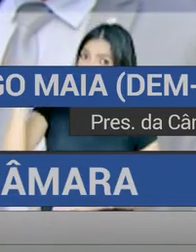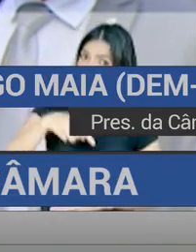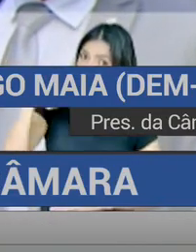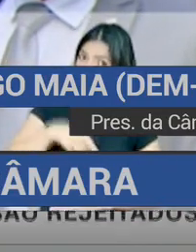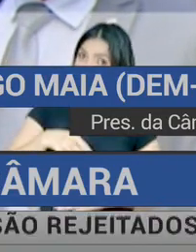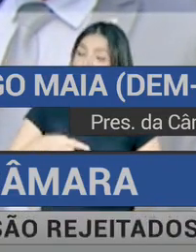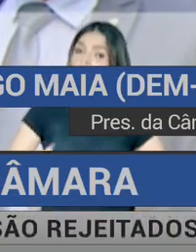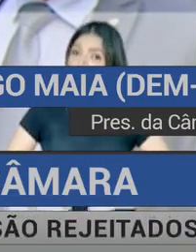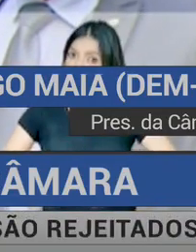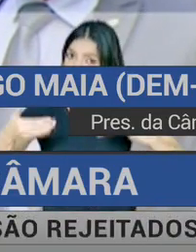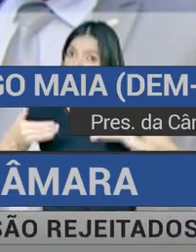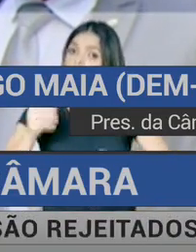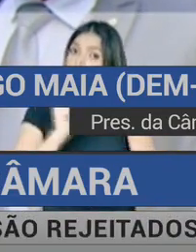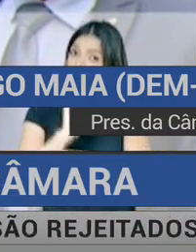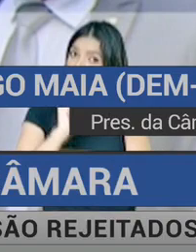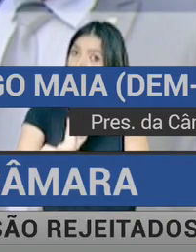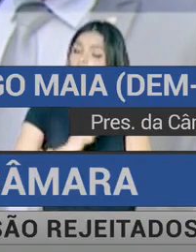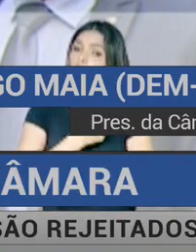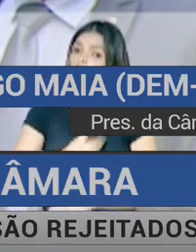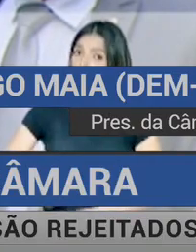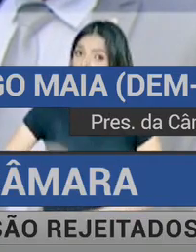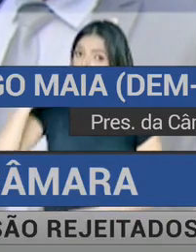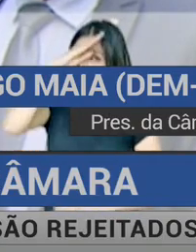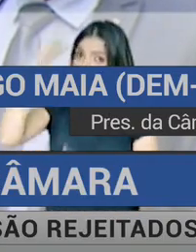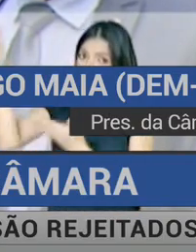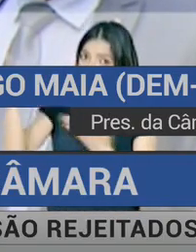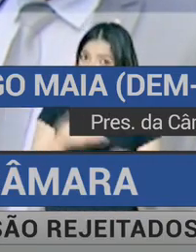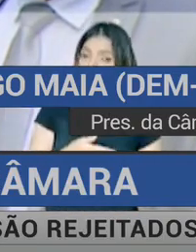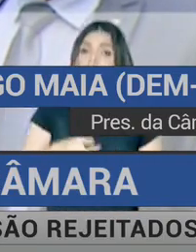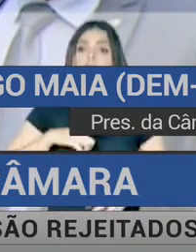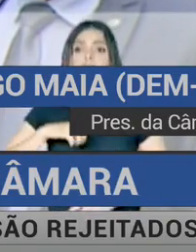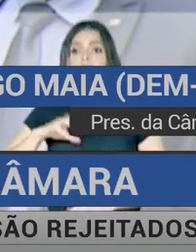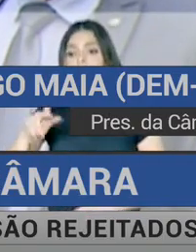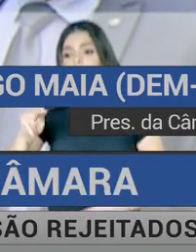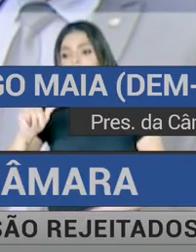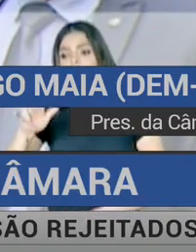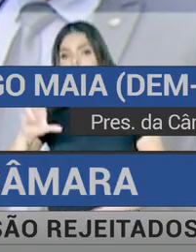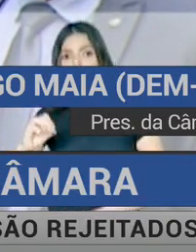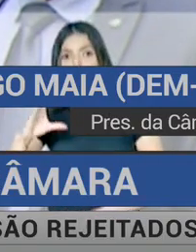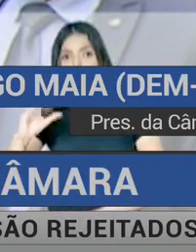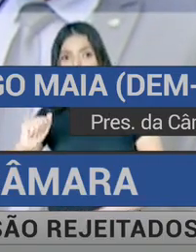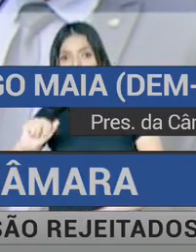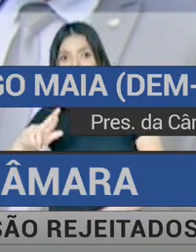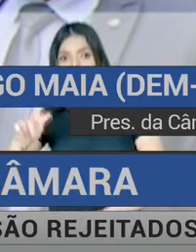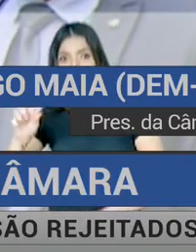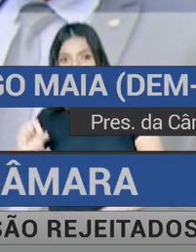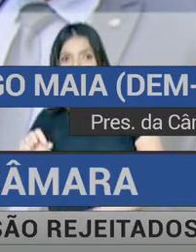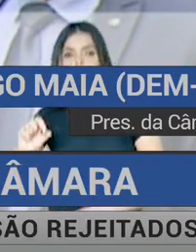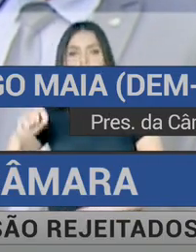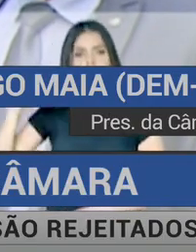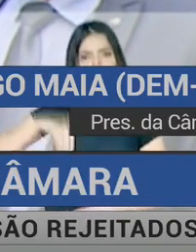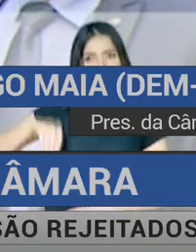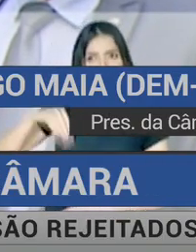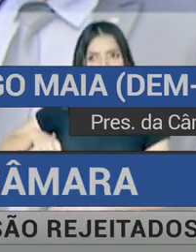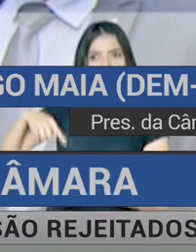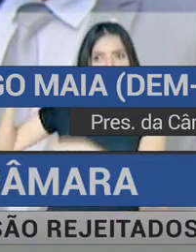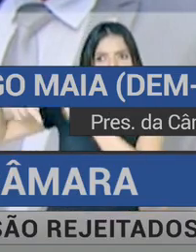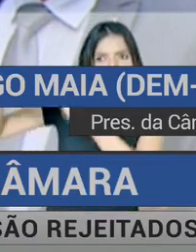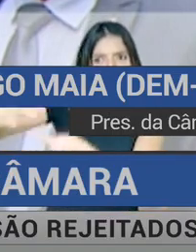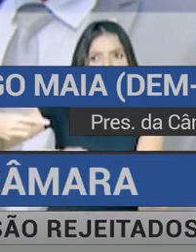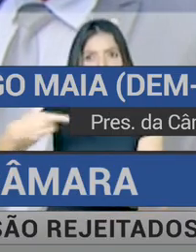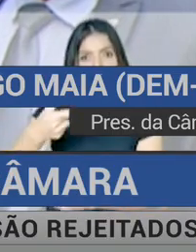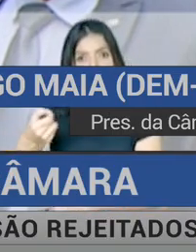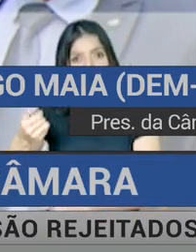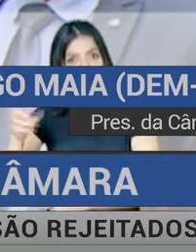cá. Nós sabemos que, com o plano de cargos e salários do serviço público em 2005, do Poder Judiciário, que contaminou os três